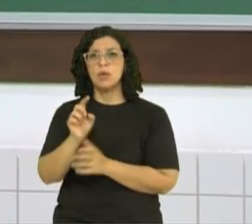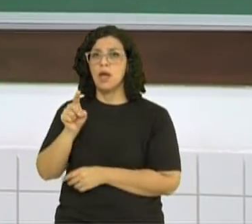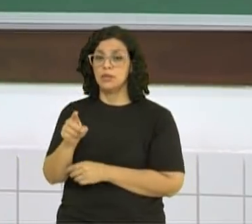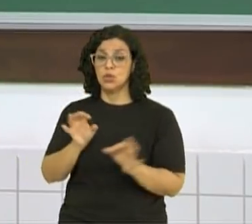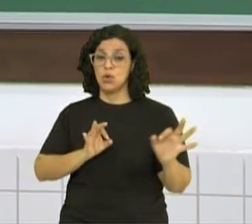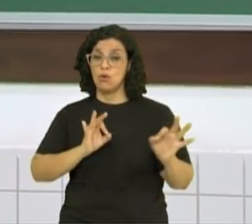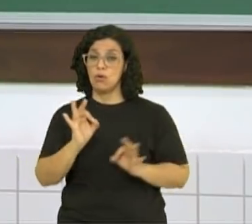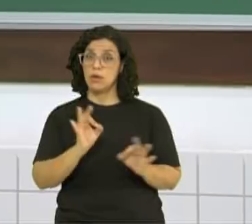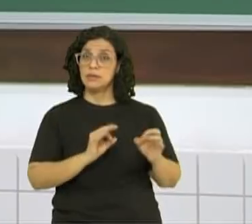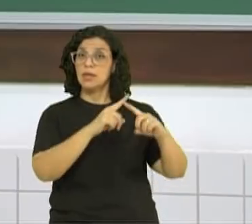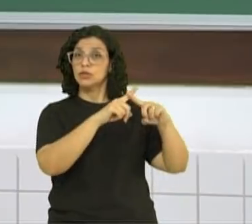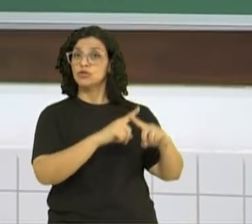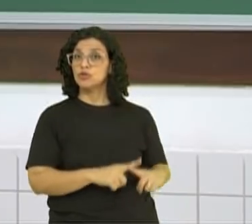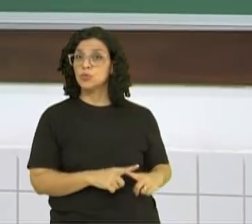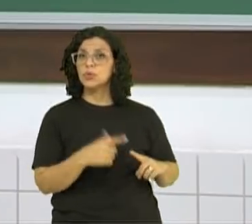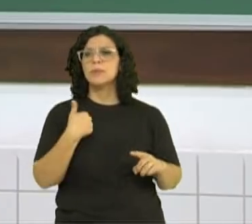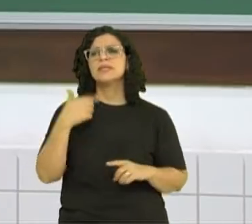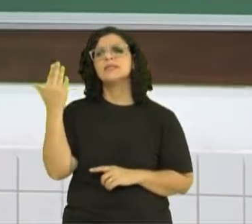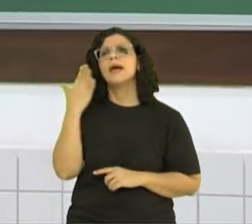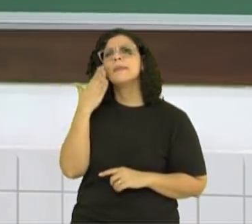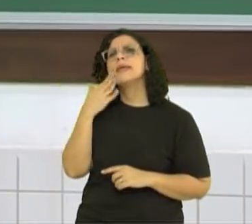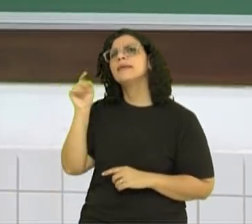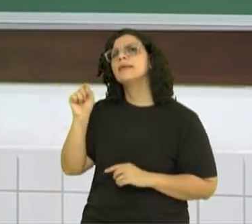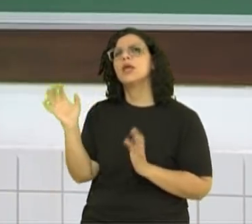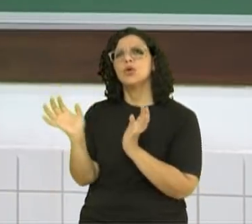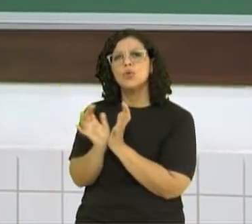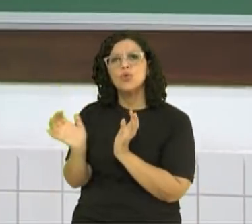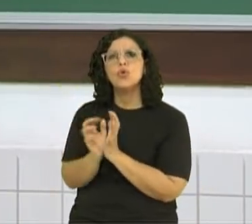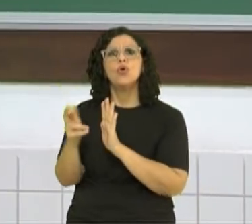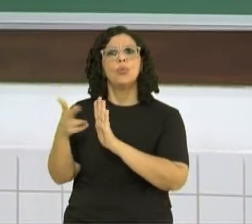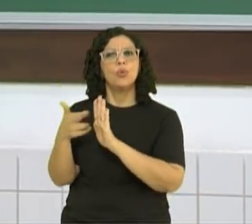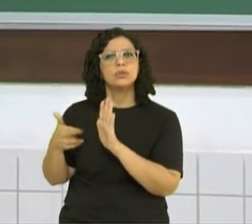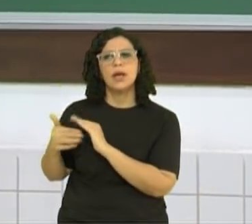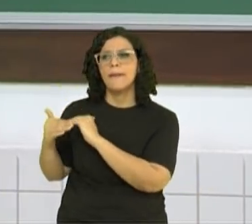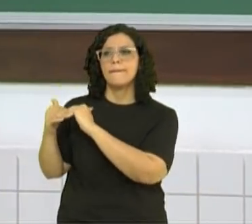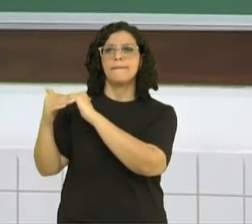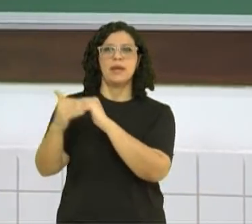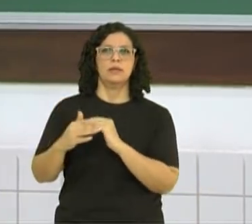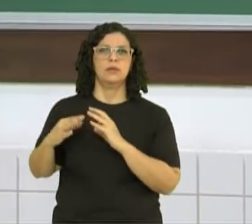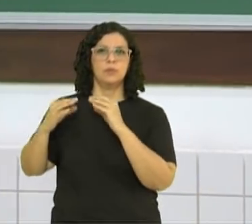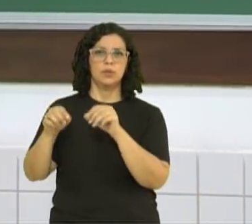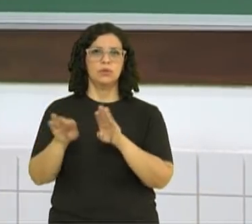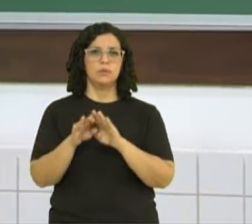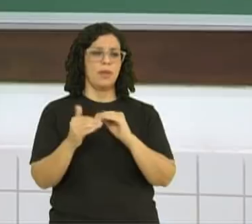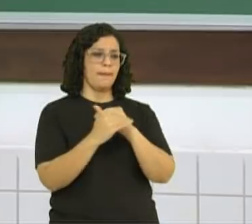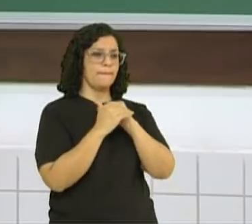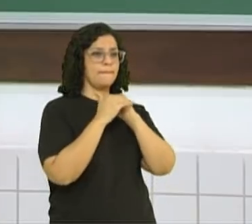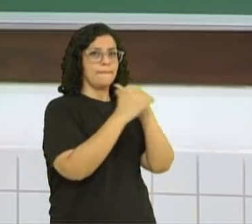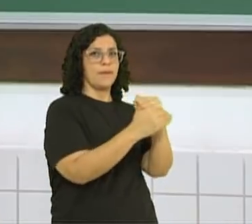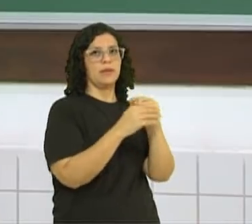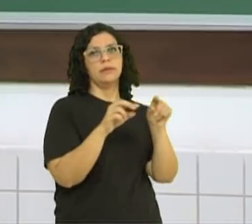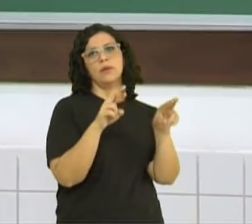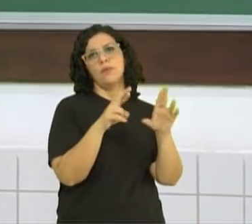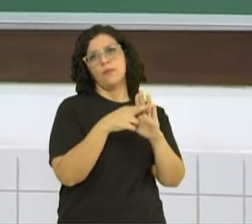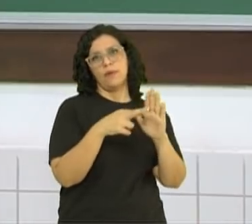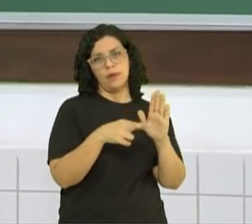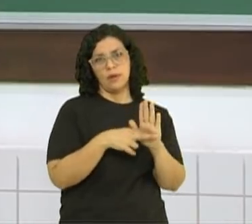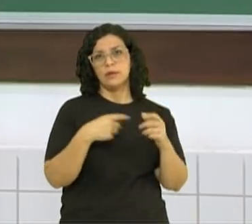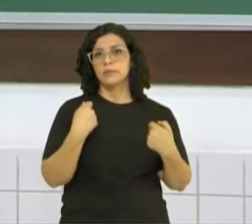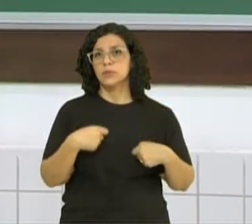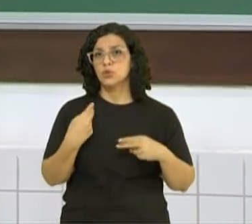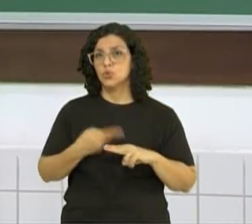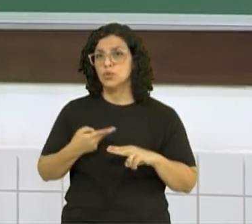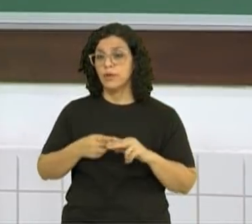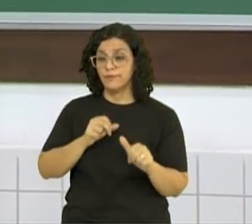né? Organizar a modalidade, né? Para quê? Para que as regras sejam as mesmas, para que homologue essas regras, crie essas regras. Se preciso